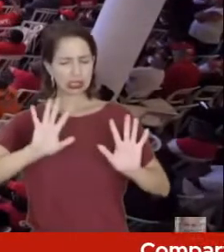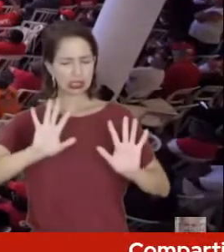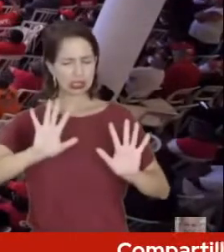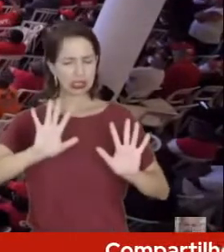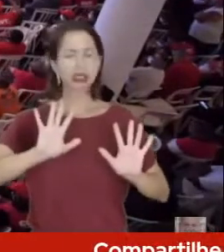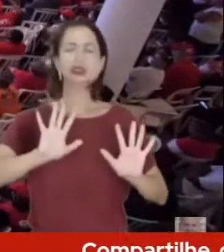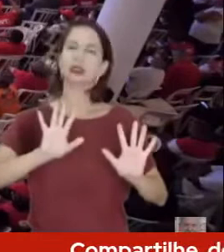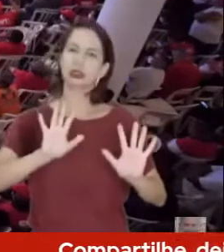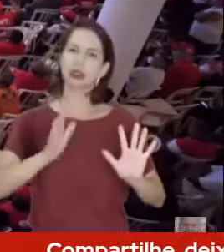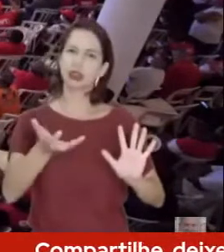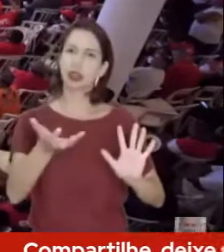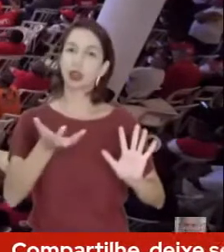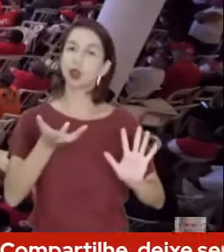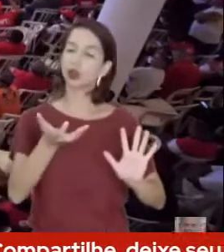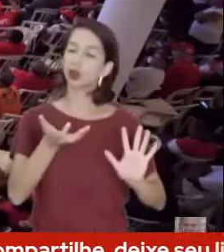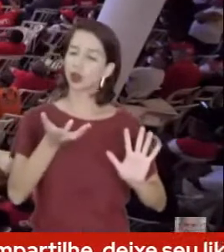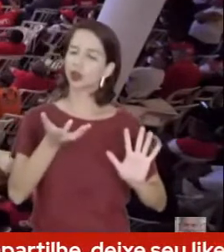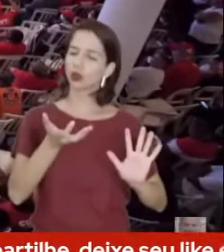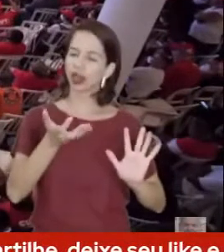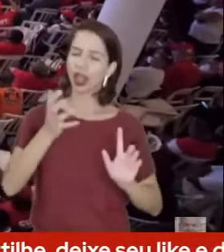uma homenagem,